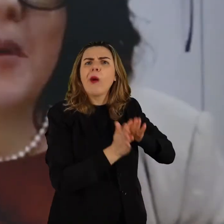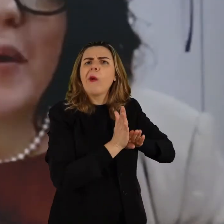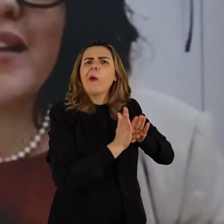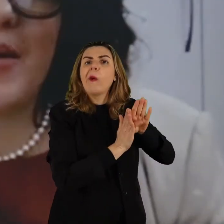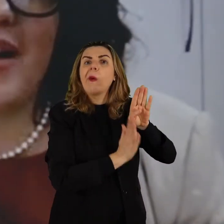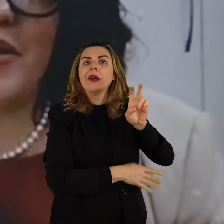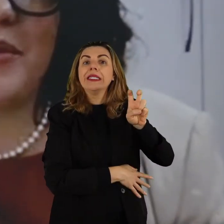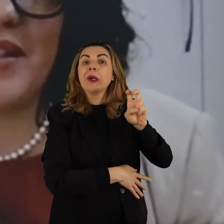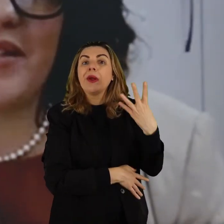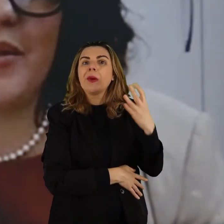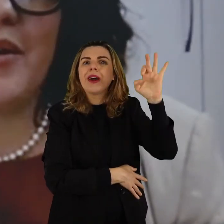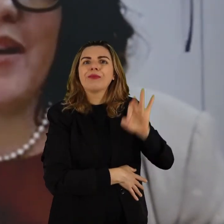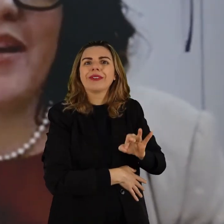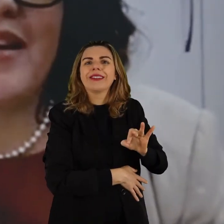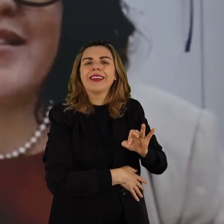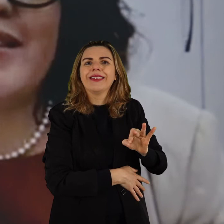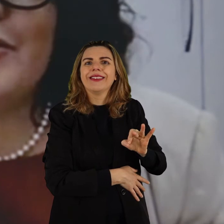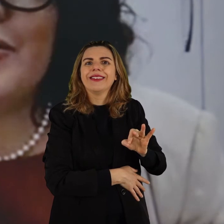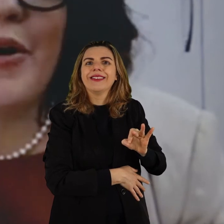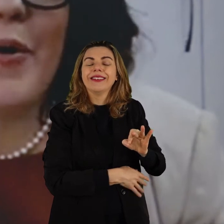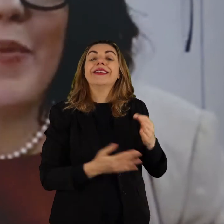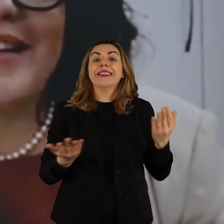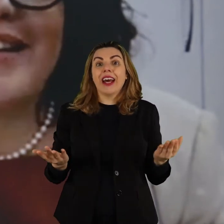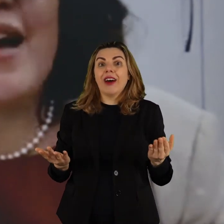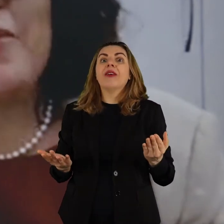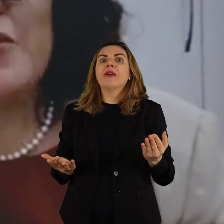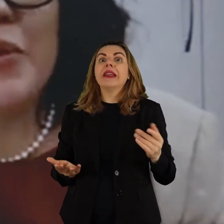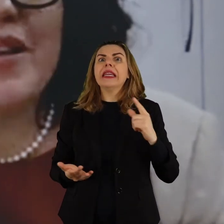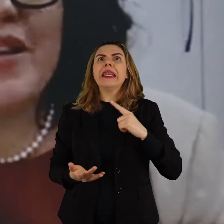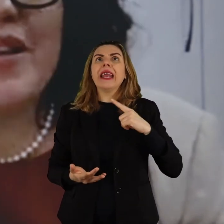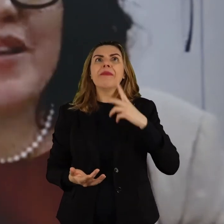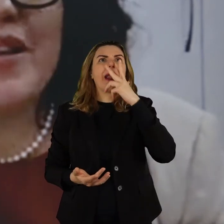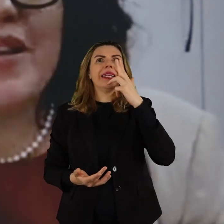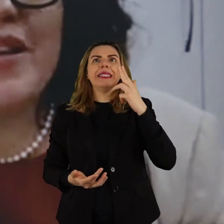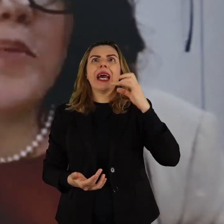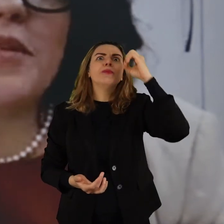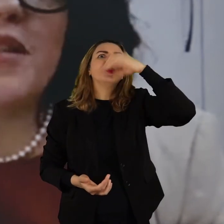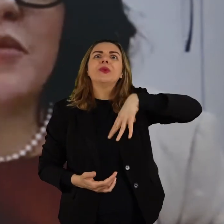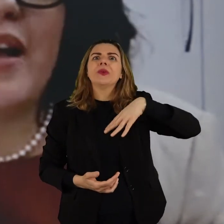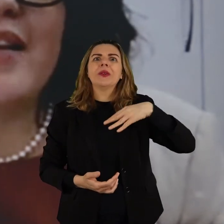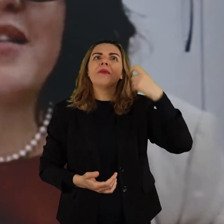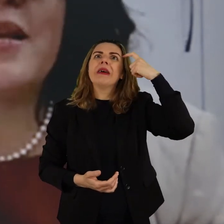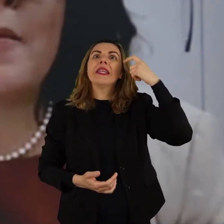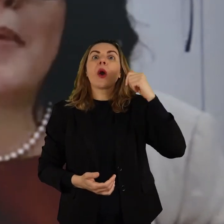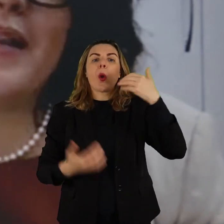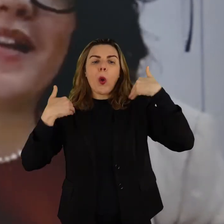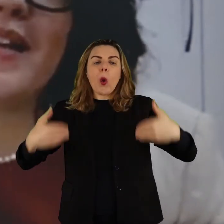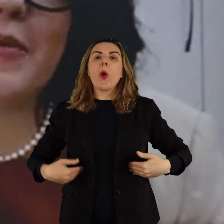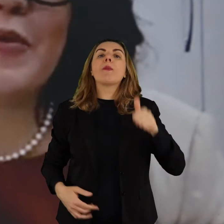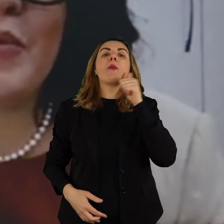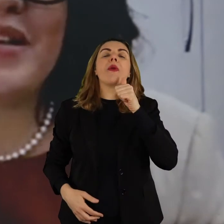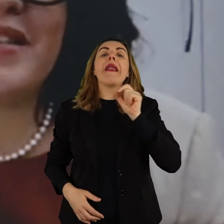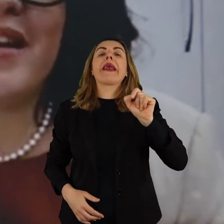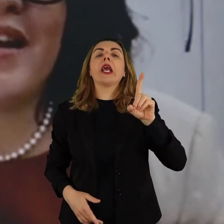aumentou 54%. Existe uma ideia absurda de que os corpos das mulheres